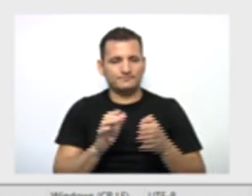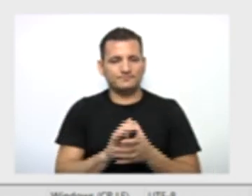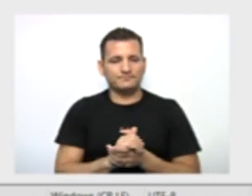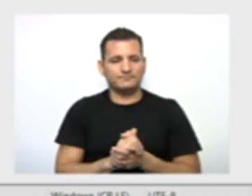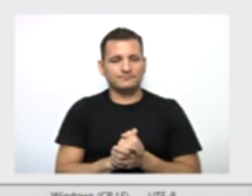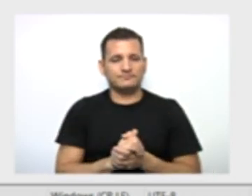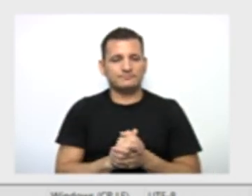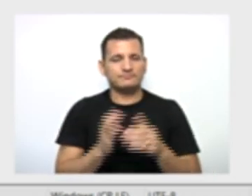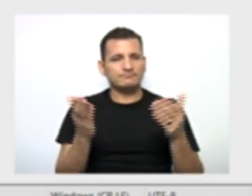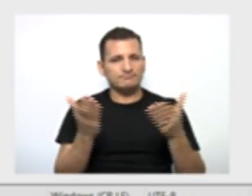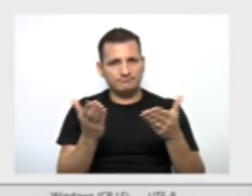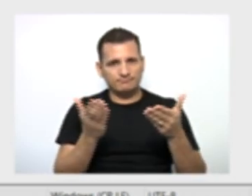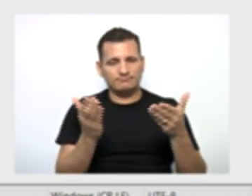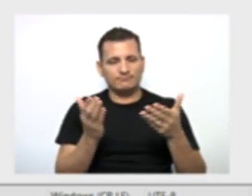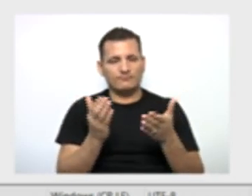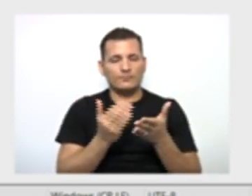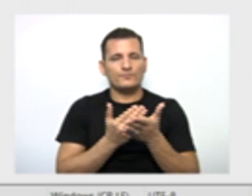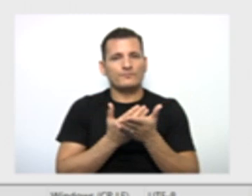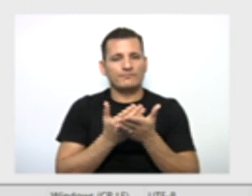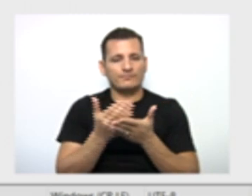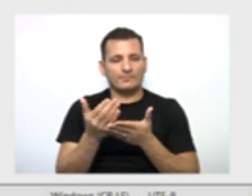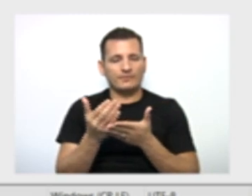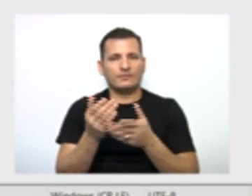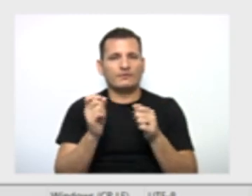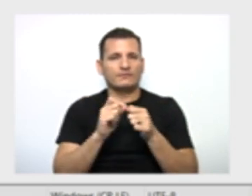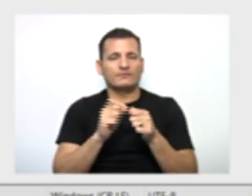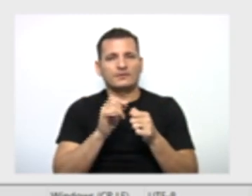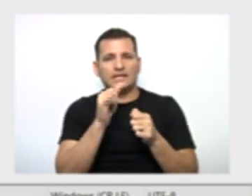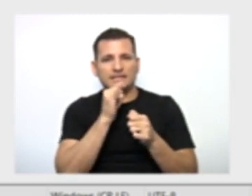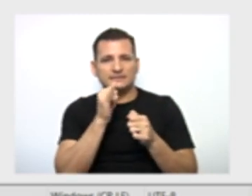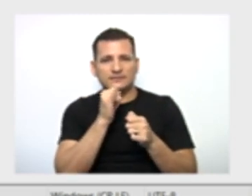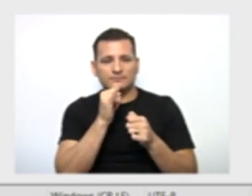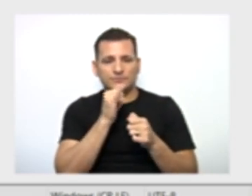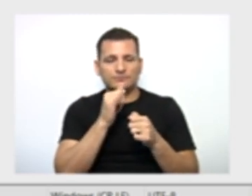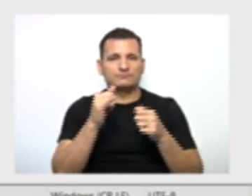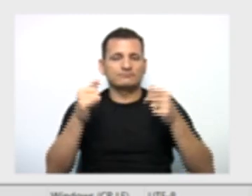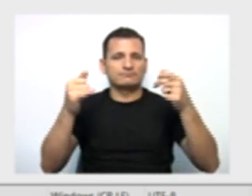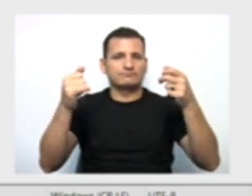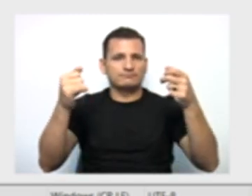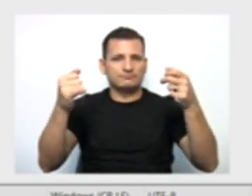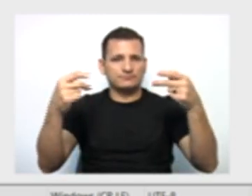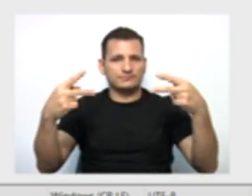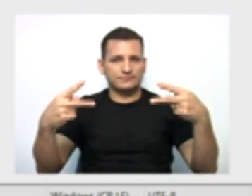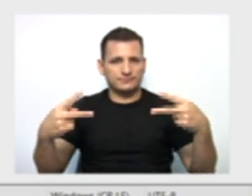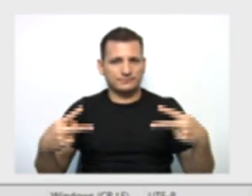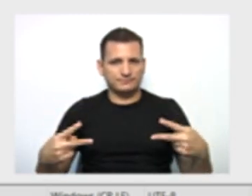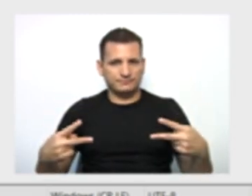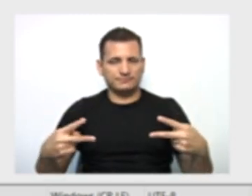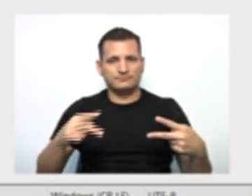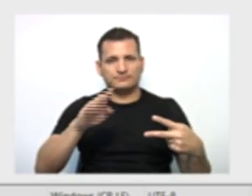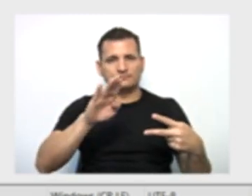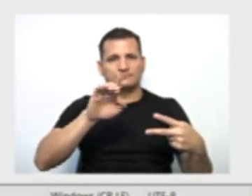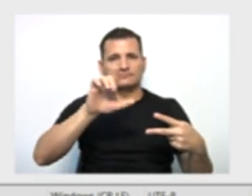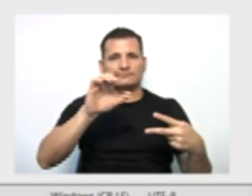eu vou começar com vocês a fazer o exemplo da tag em bloco. Vou fazer